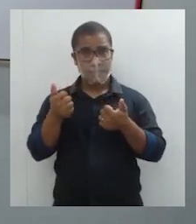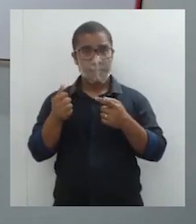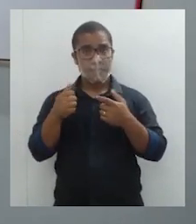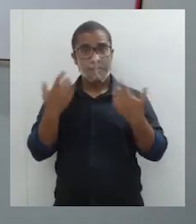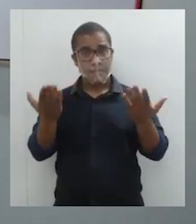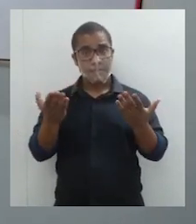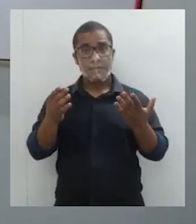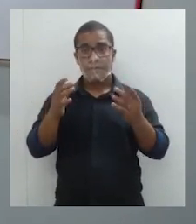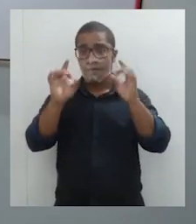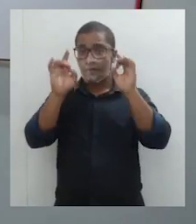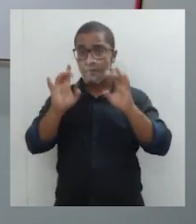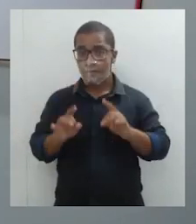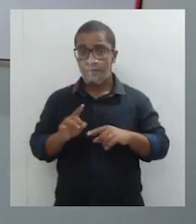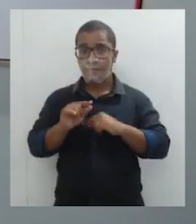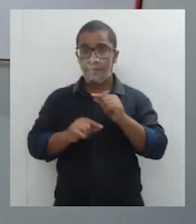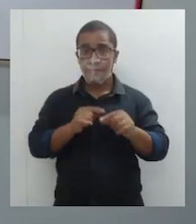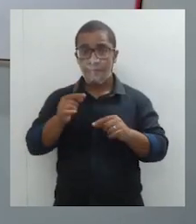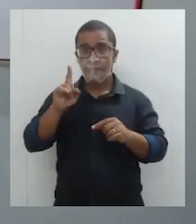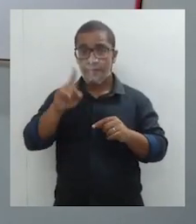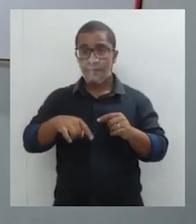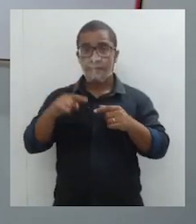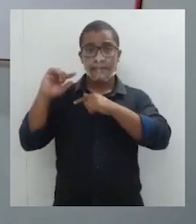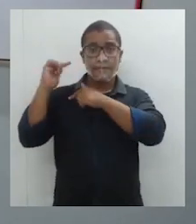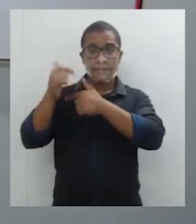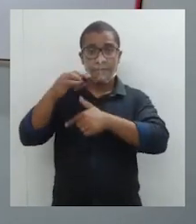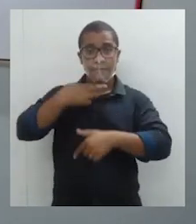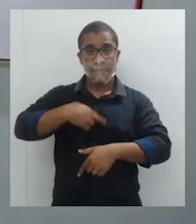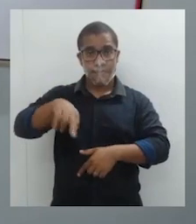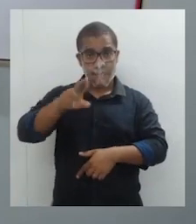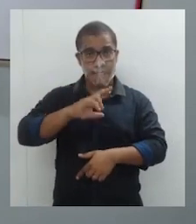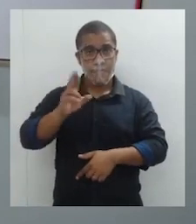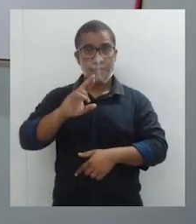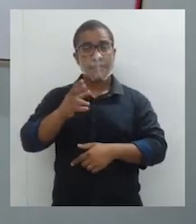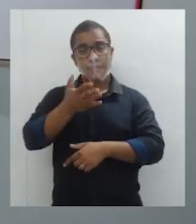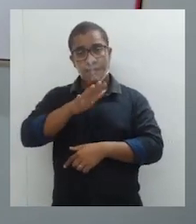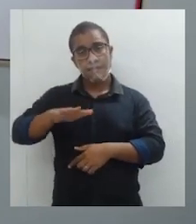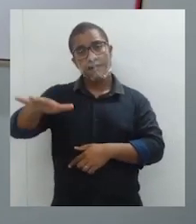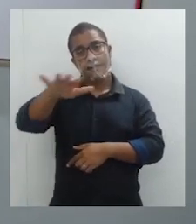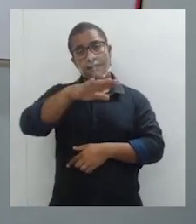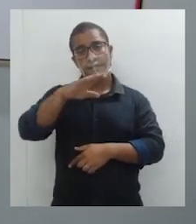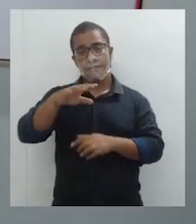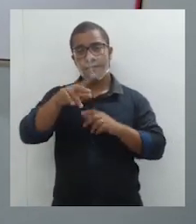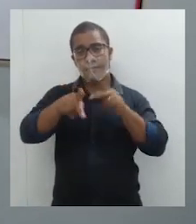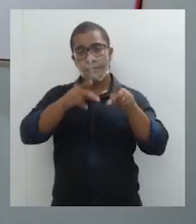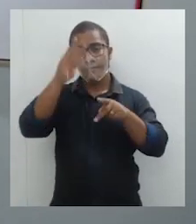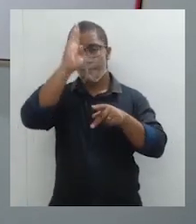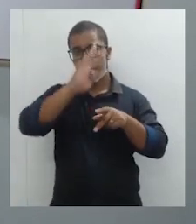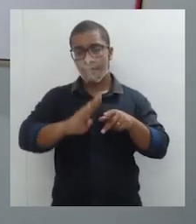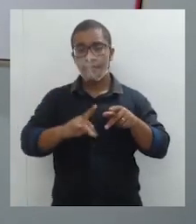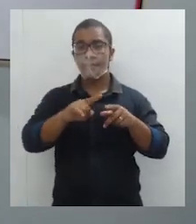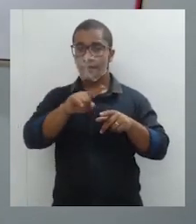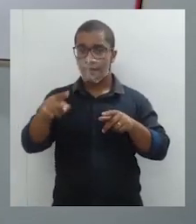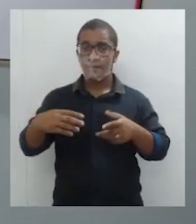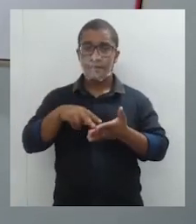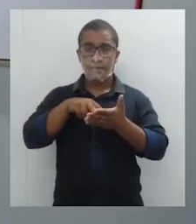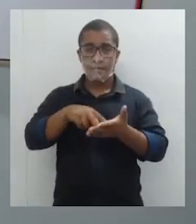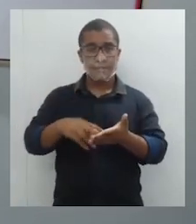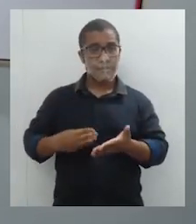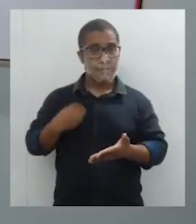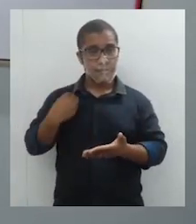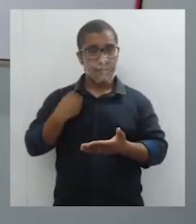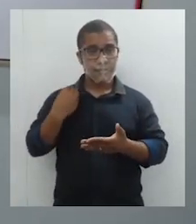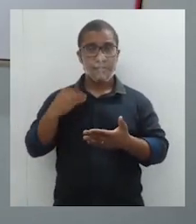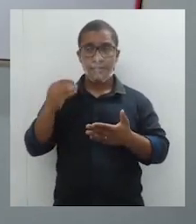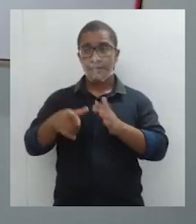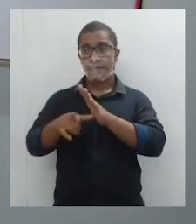ver em especial a ideia a tradição religiosa desses brasileiros estavam Estão aqui